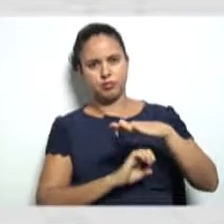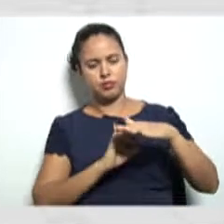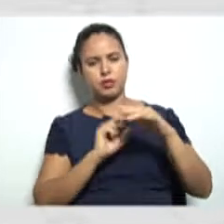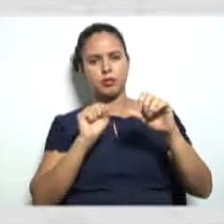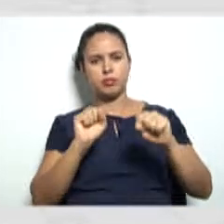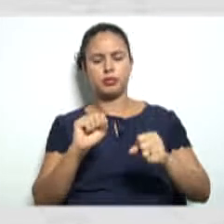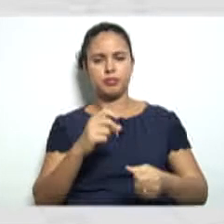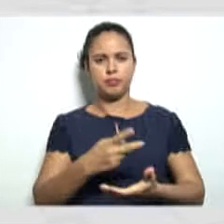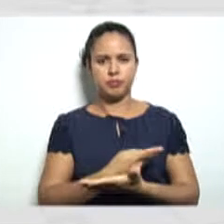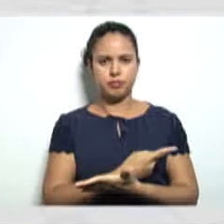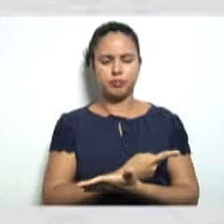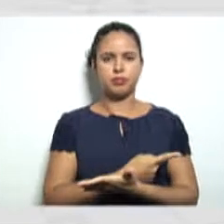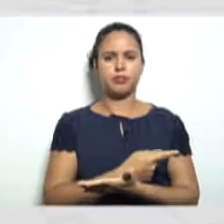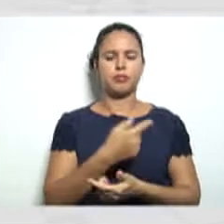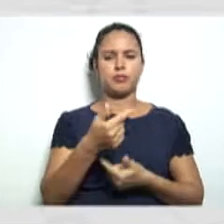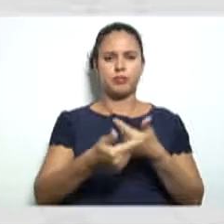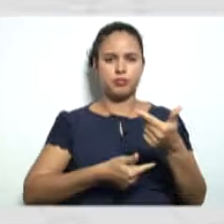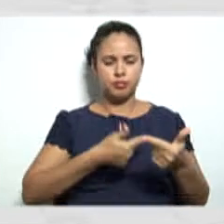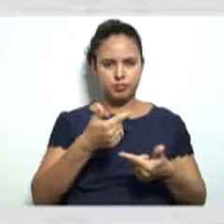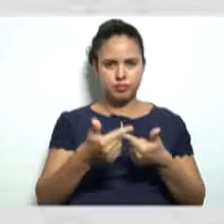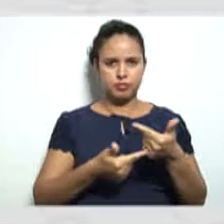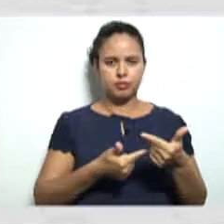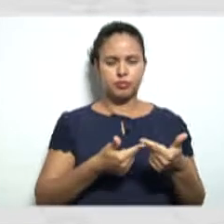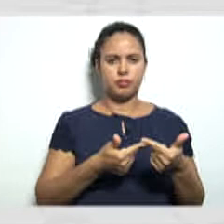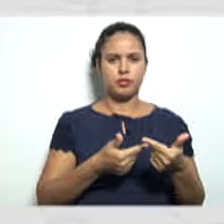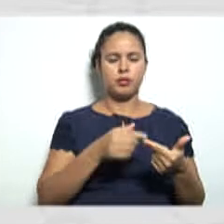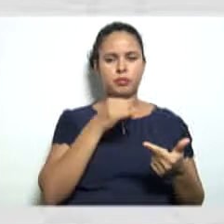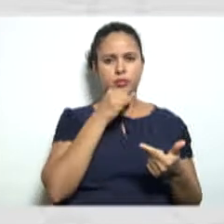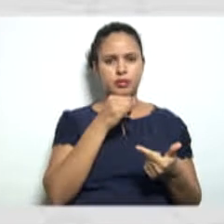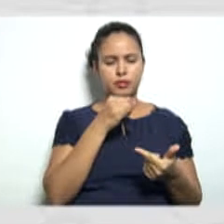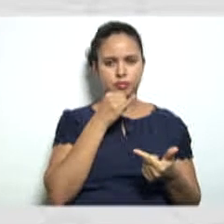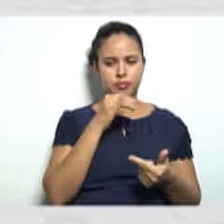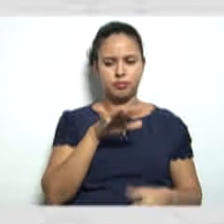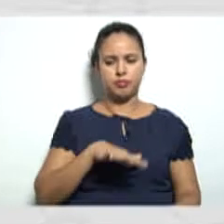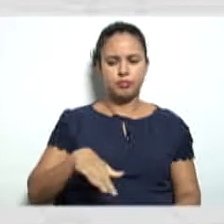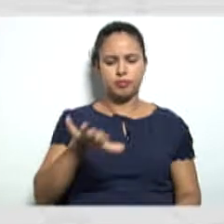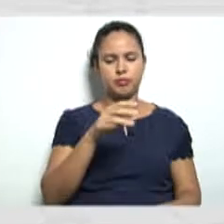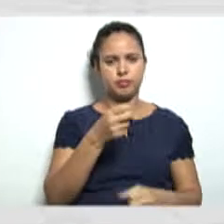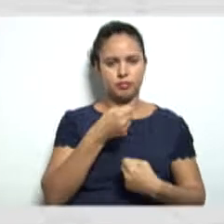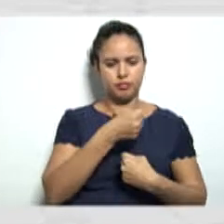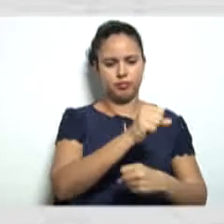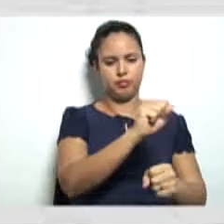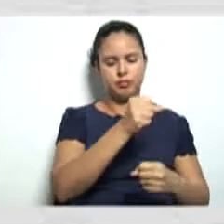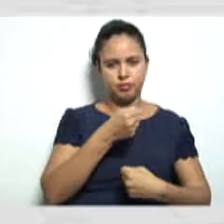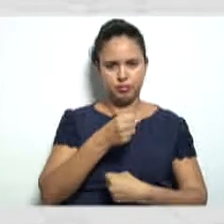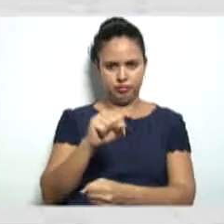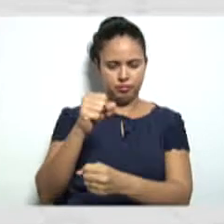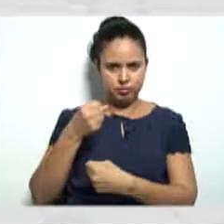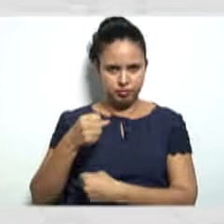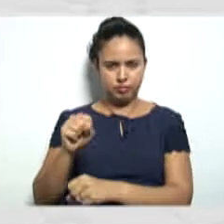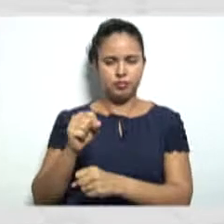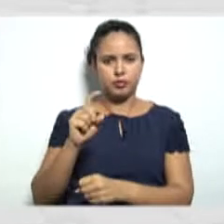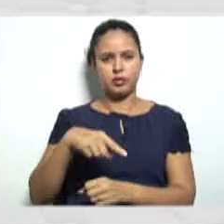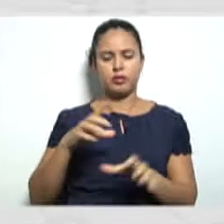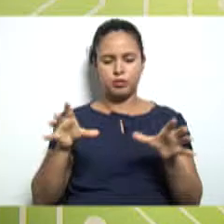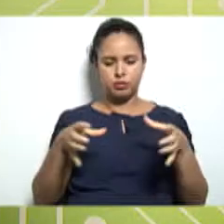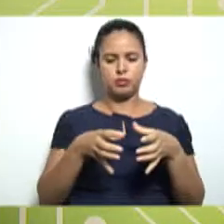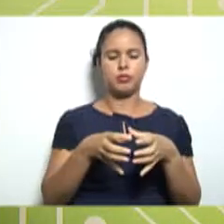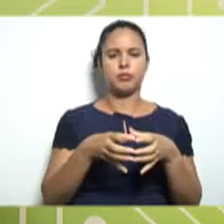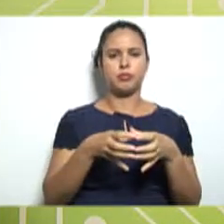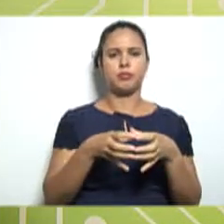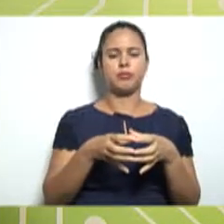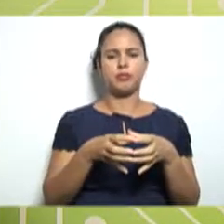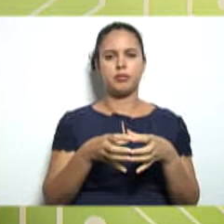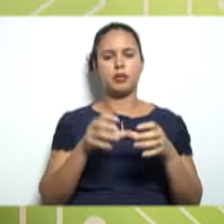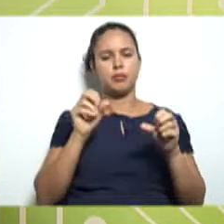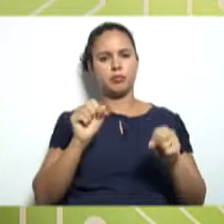uma cooperativa de trabalho organizada de trabalhadores da área de limpeza. São vários trabalhadores que trabalham com limpeza e agora